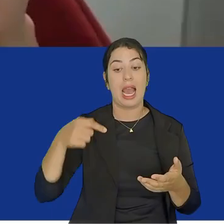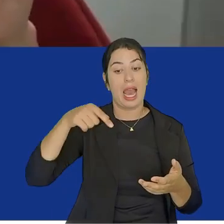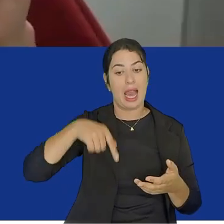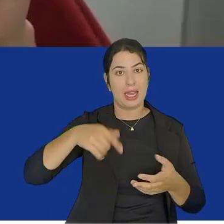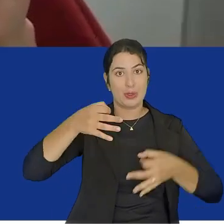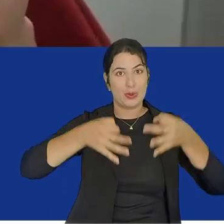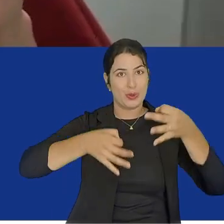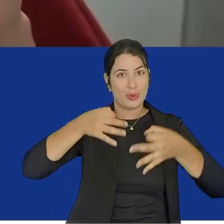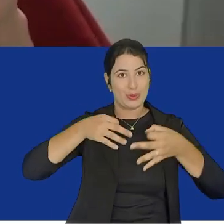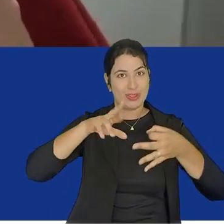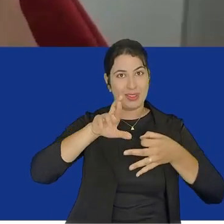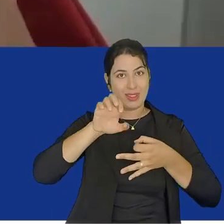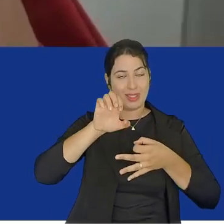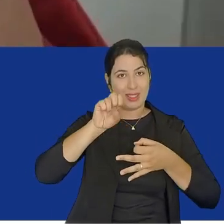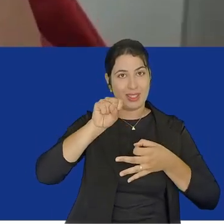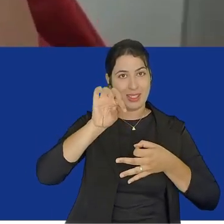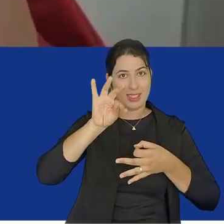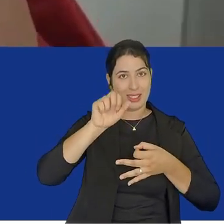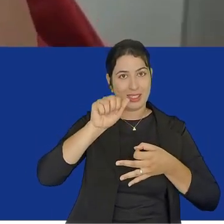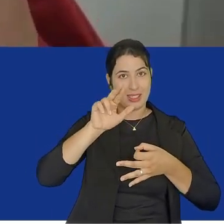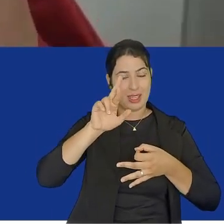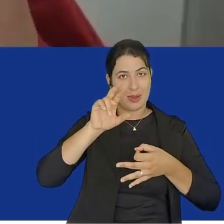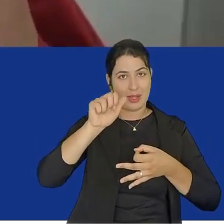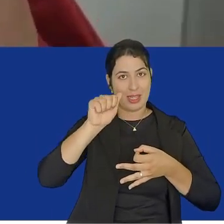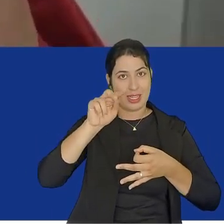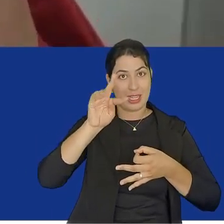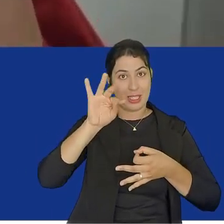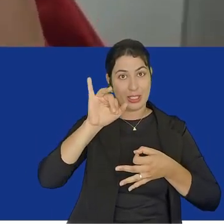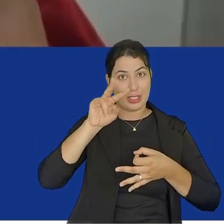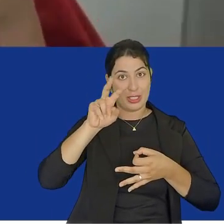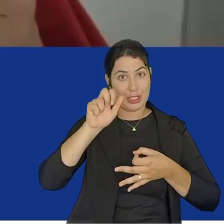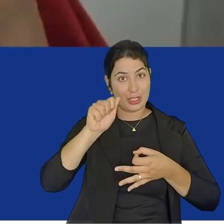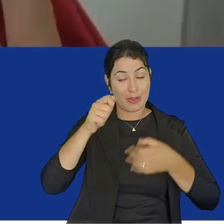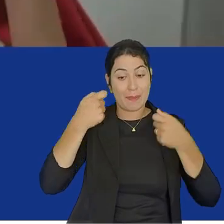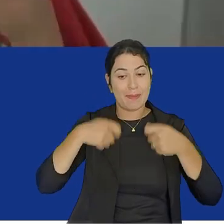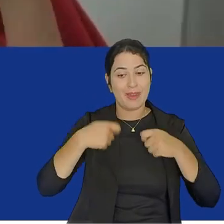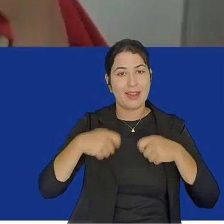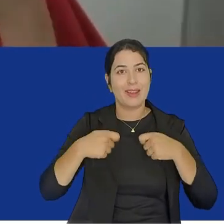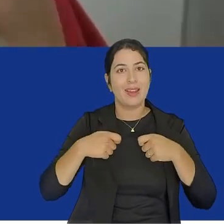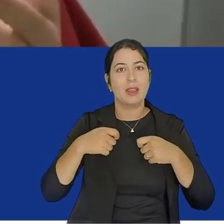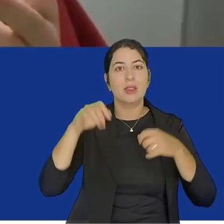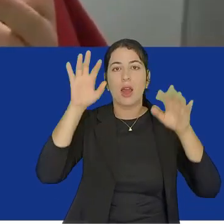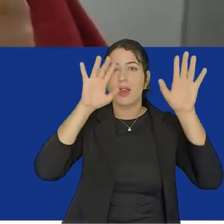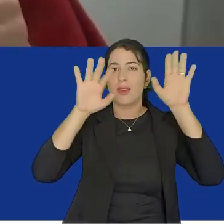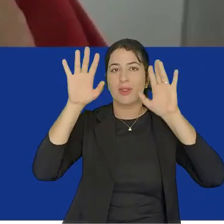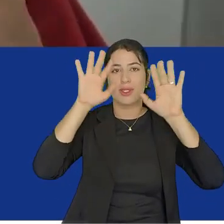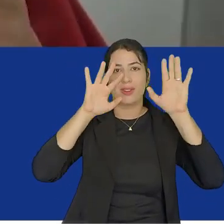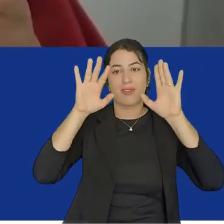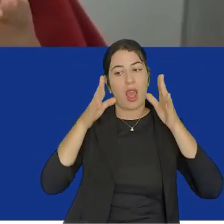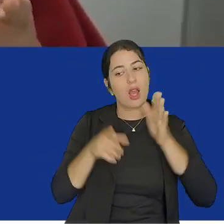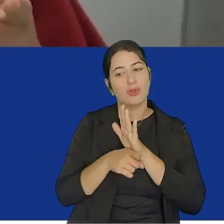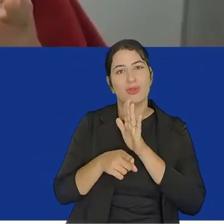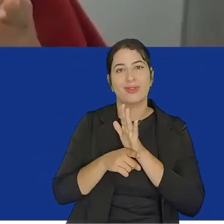Veja, não basta eu ter uma experiência. Se eu tenho uma experiência e eu não aprendo com ela e eu não reflito sobre ela, ela